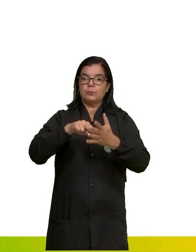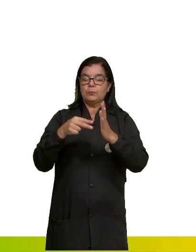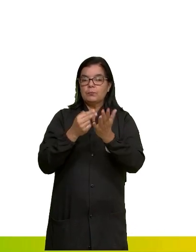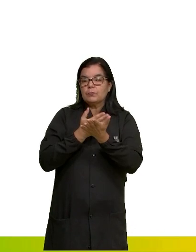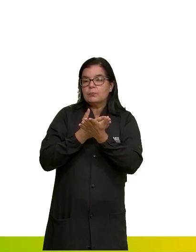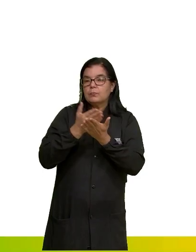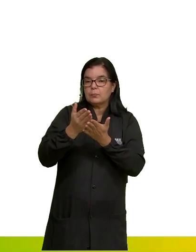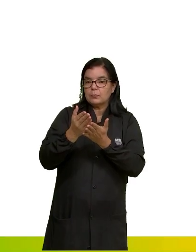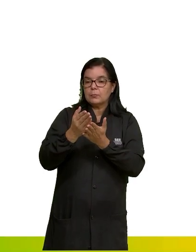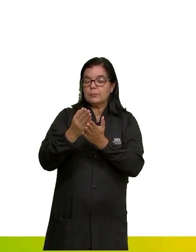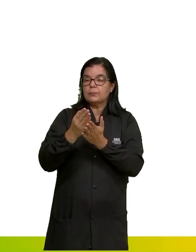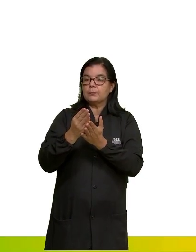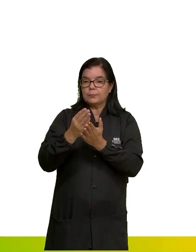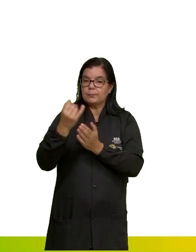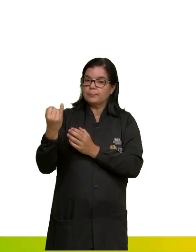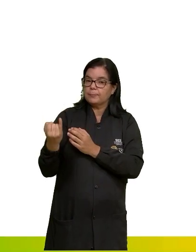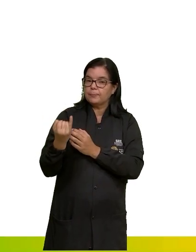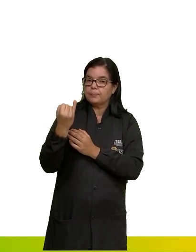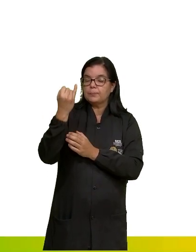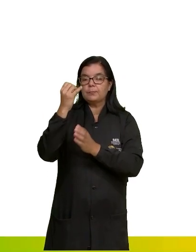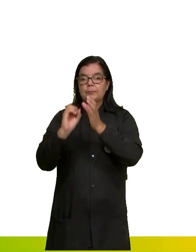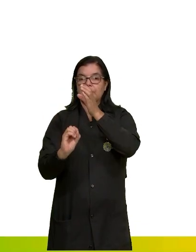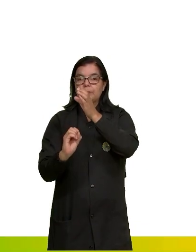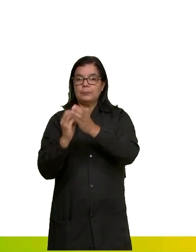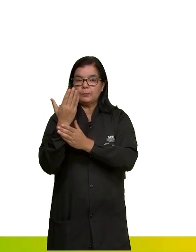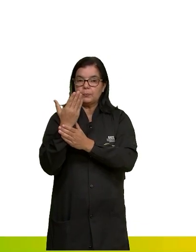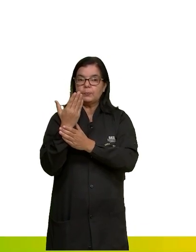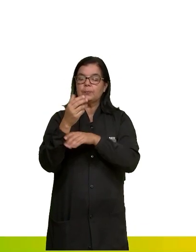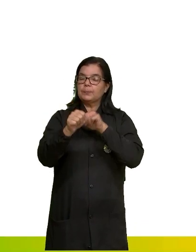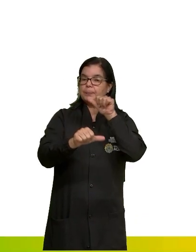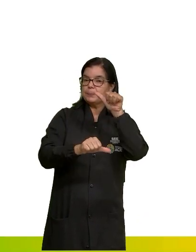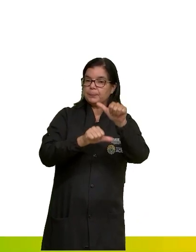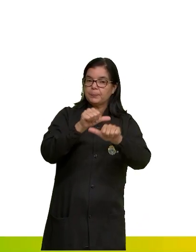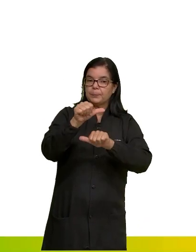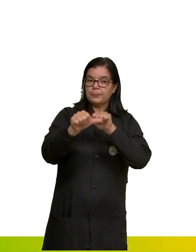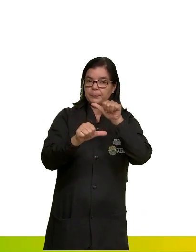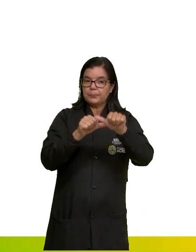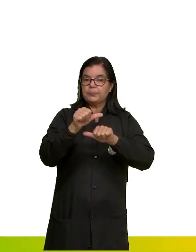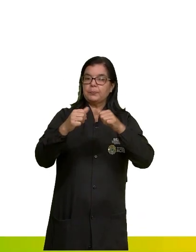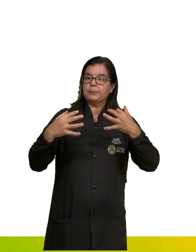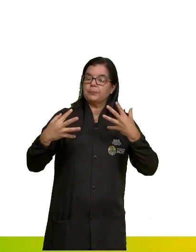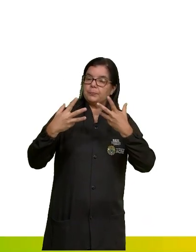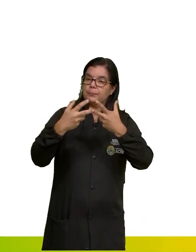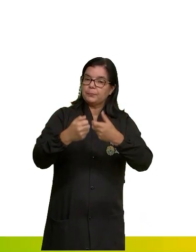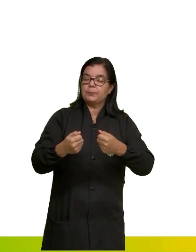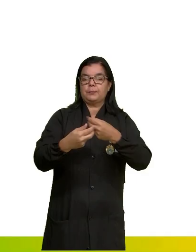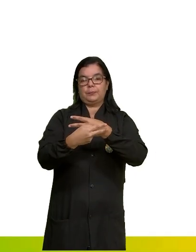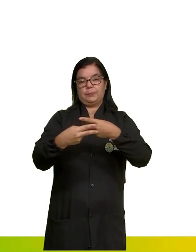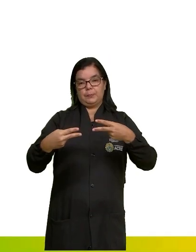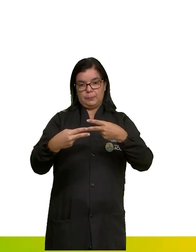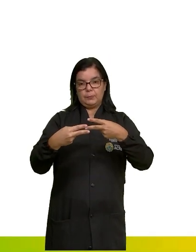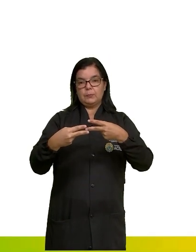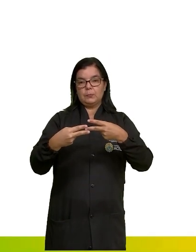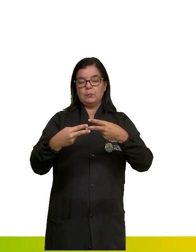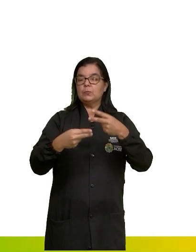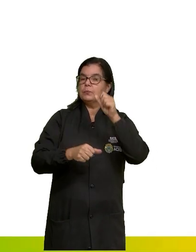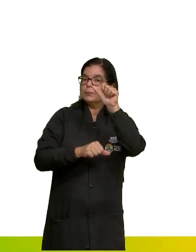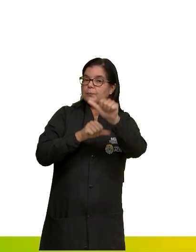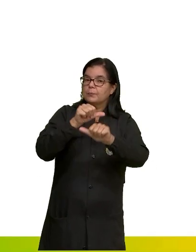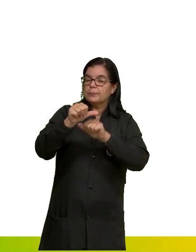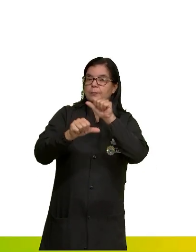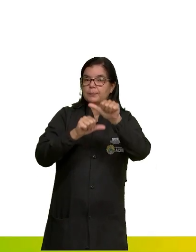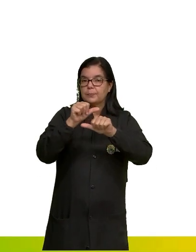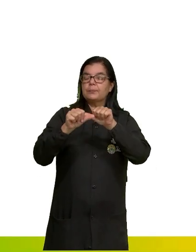princípio fundamental, de origem e transformação de todas as coisas, ou seja, de